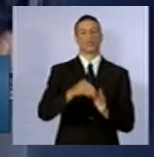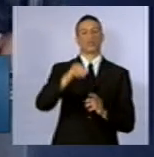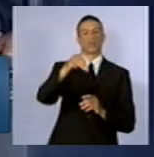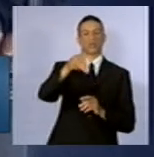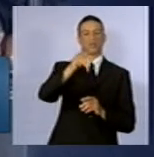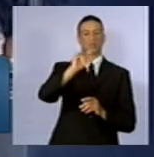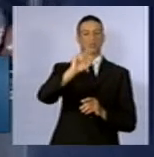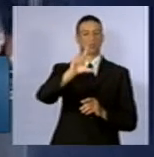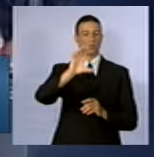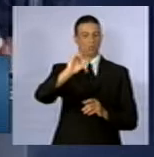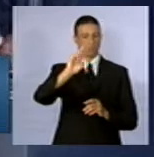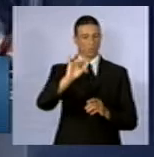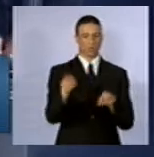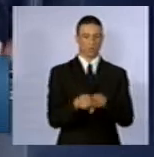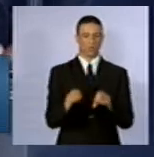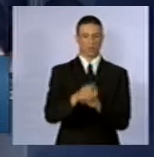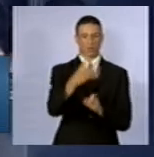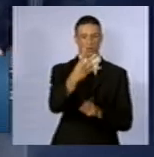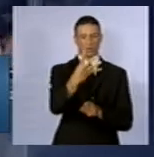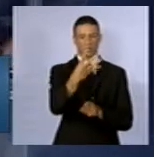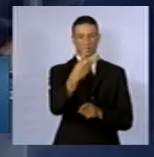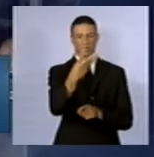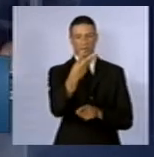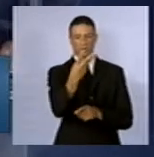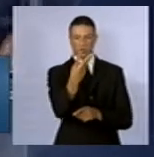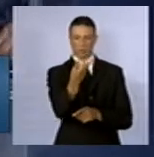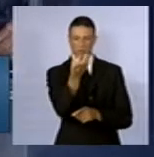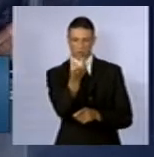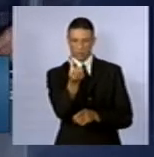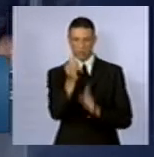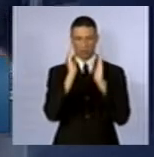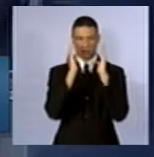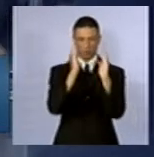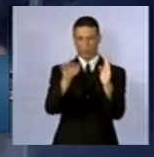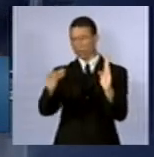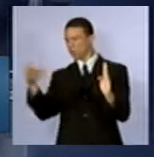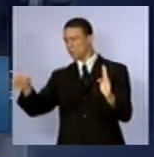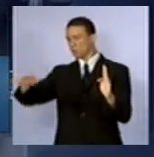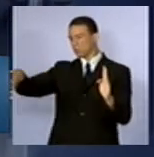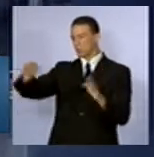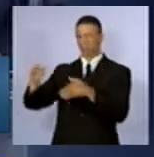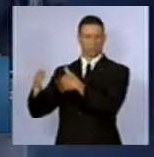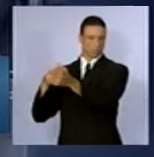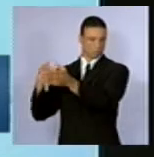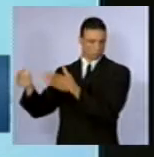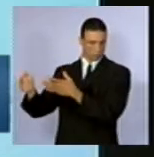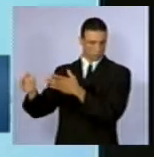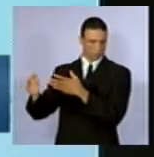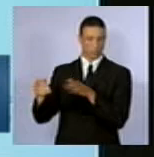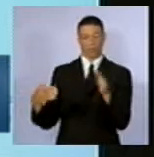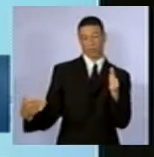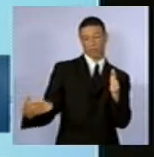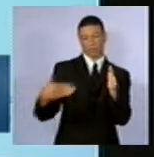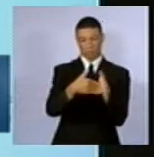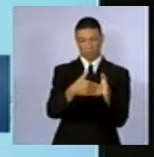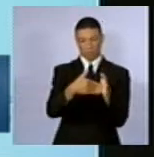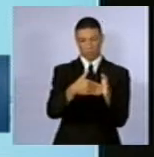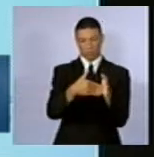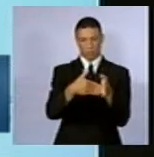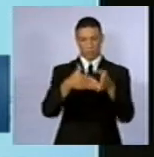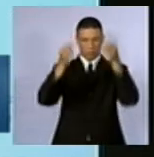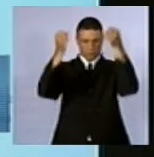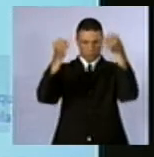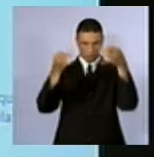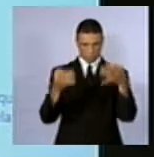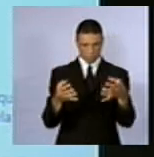da faixa e 416 em qualquer ponto da faixa e o limite em discussão que veio da questão lá